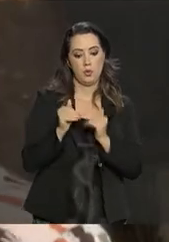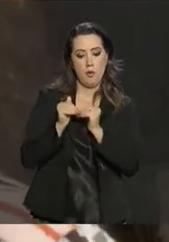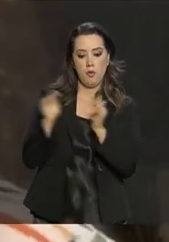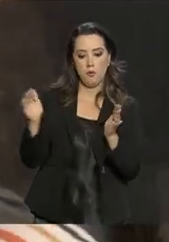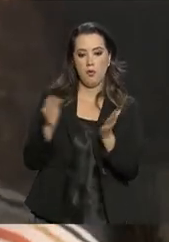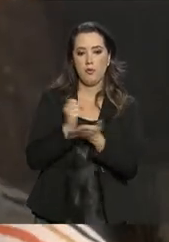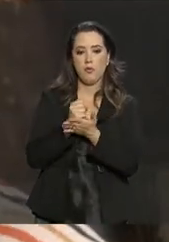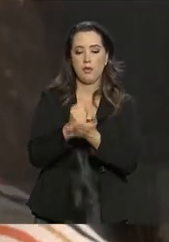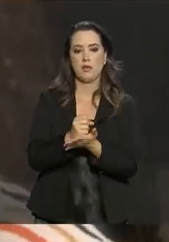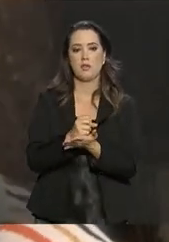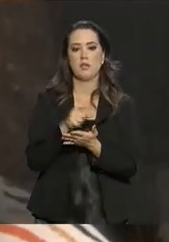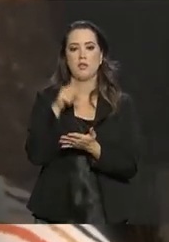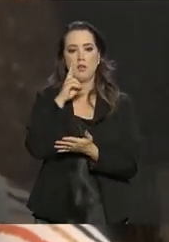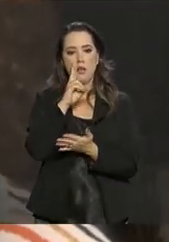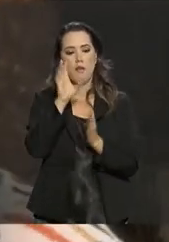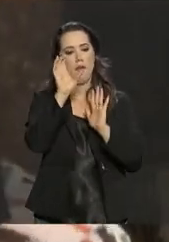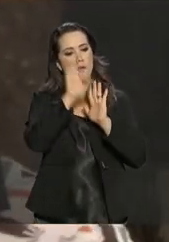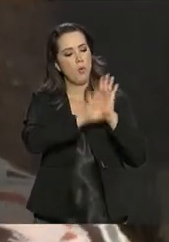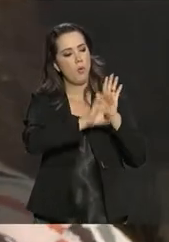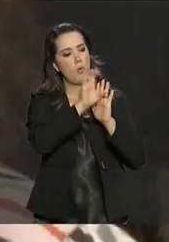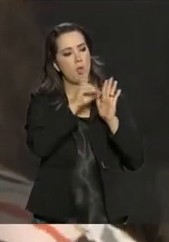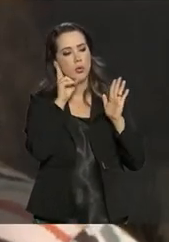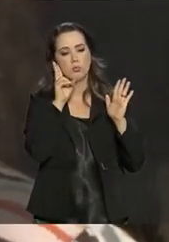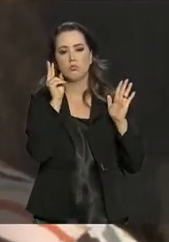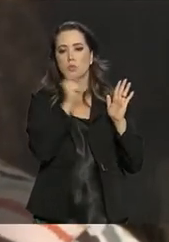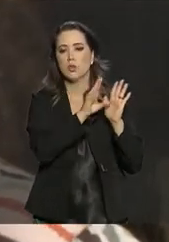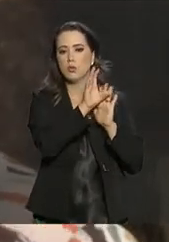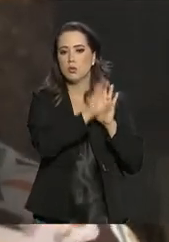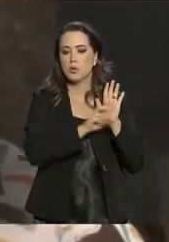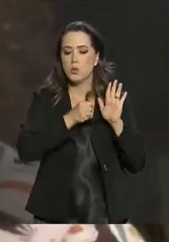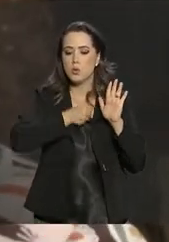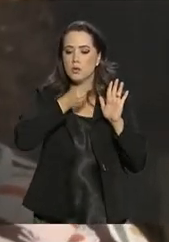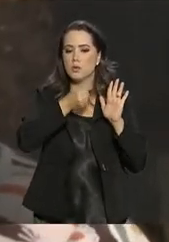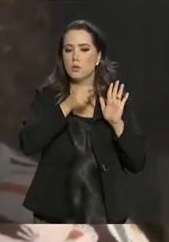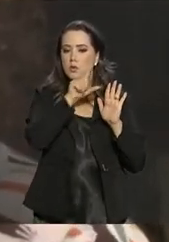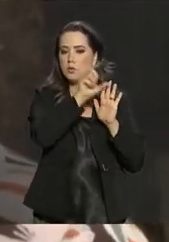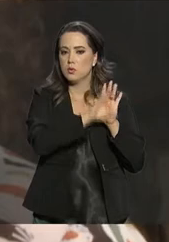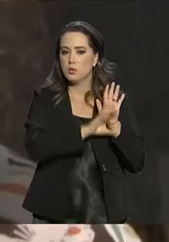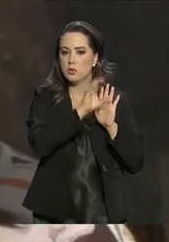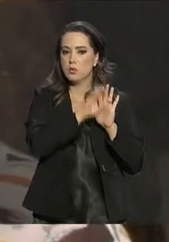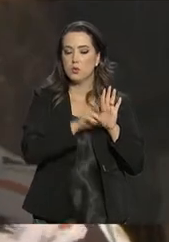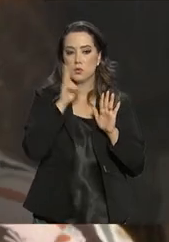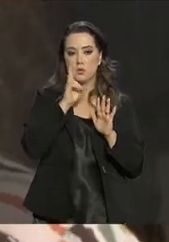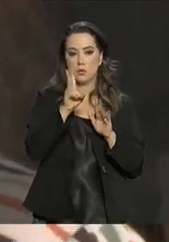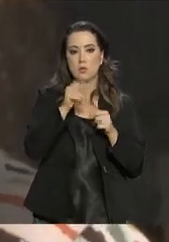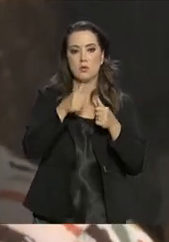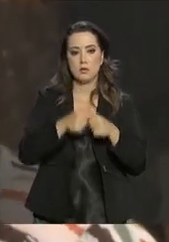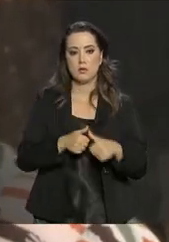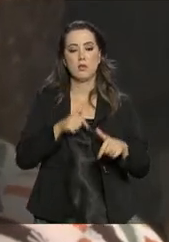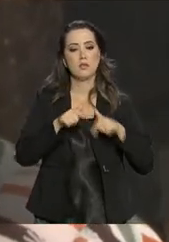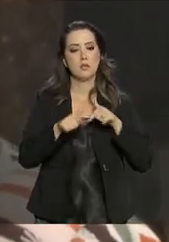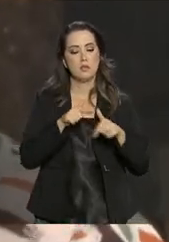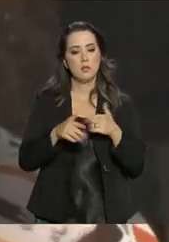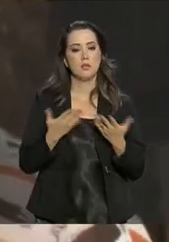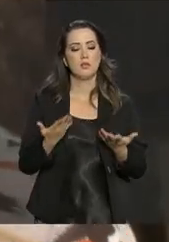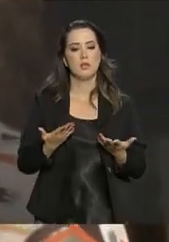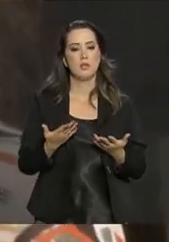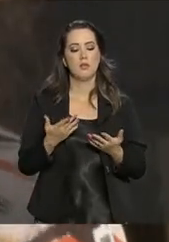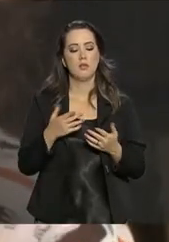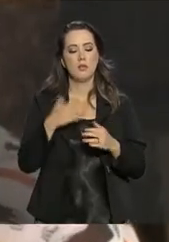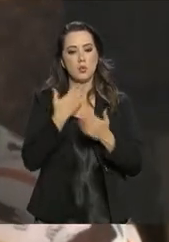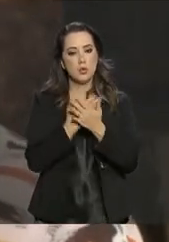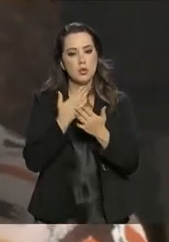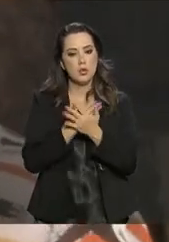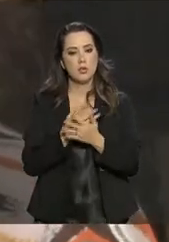ela vai olhar o seu currículo ela vai ver o empenho é daquela pessoa em estar atualizada em está